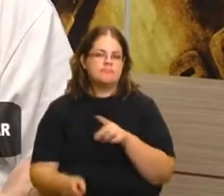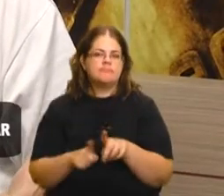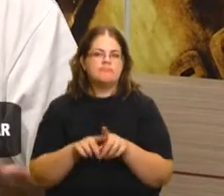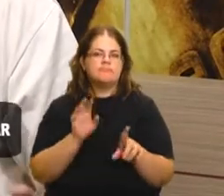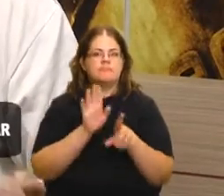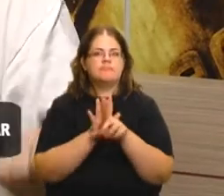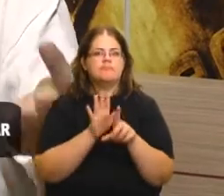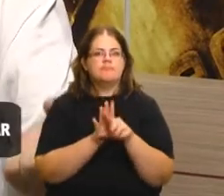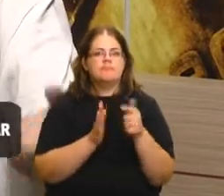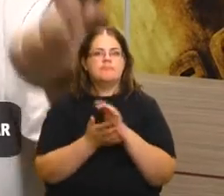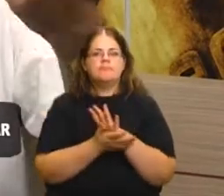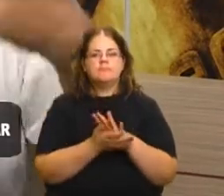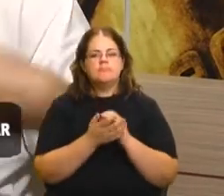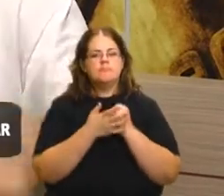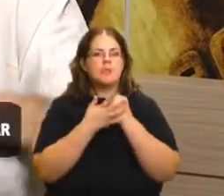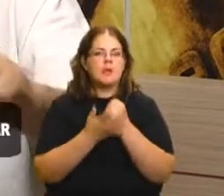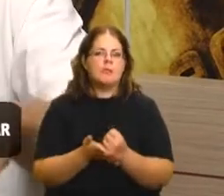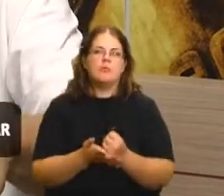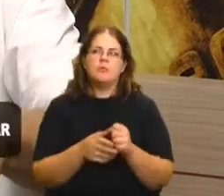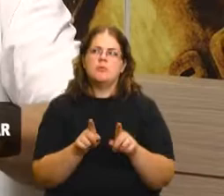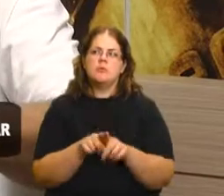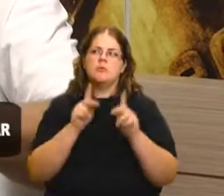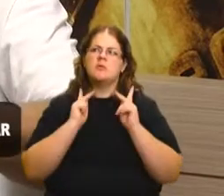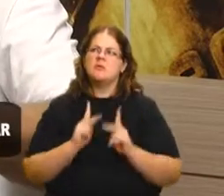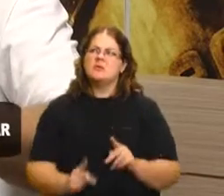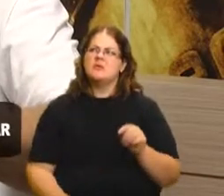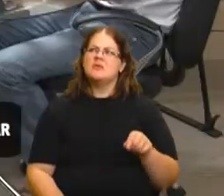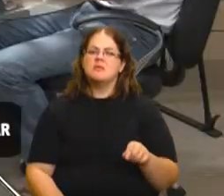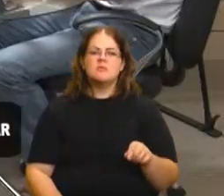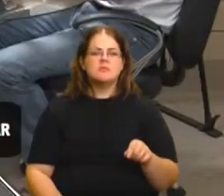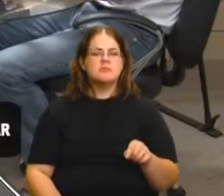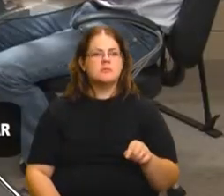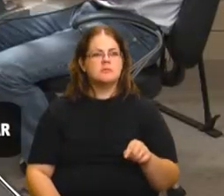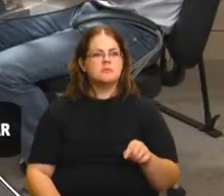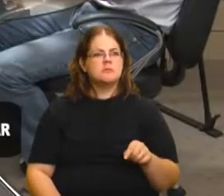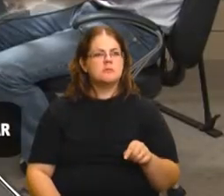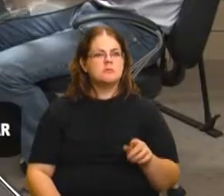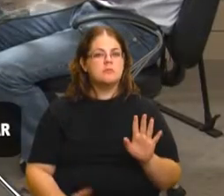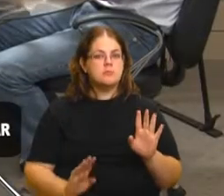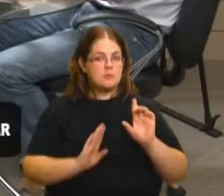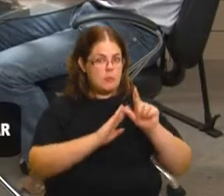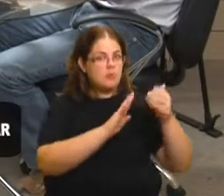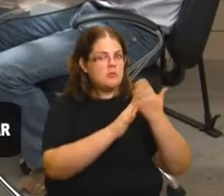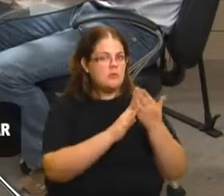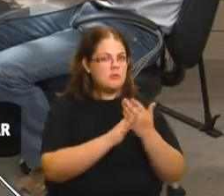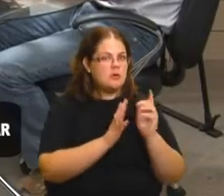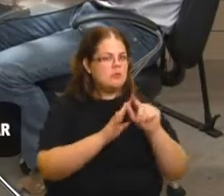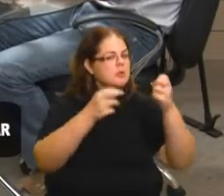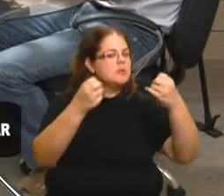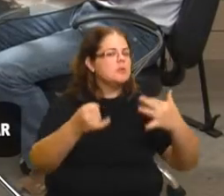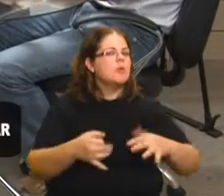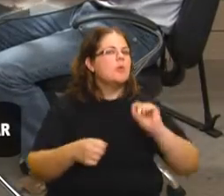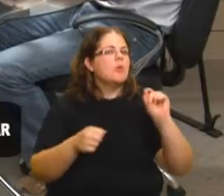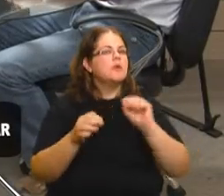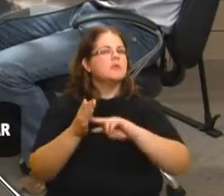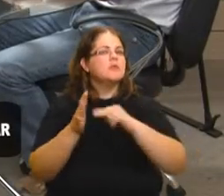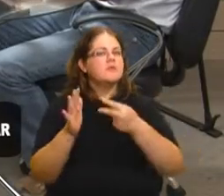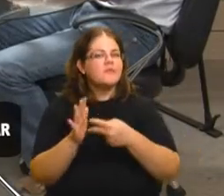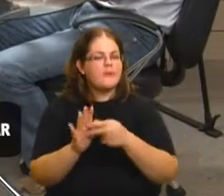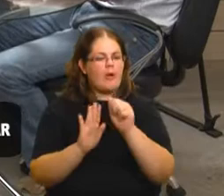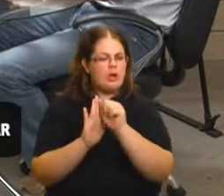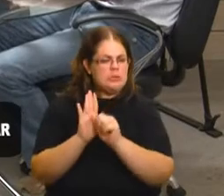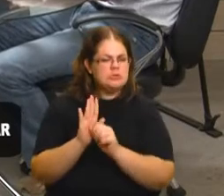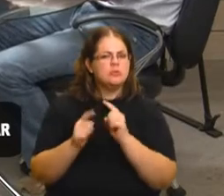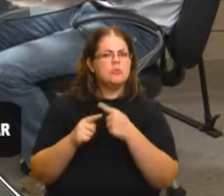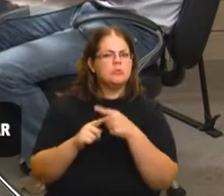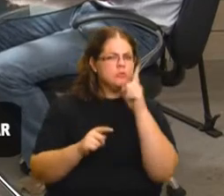Constituição. Não teria apoio, inclusive, de boa parte dos parlamentares da sua própria base. Então, o senhor depois do intervalo nos diz o que é exatamente esse artigo,